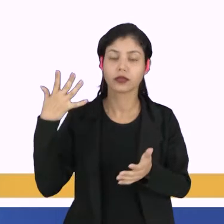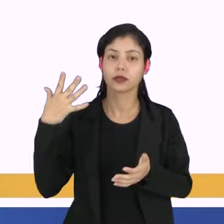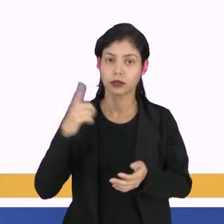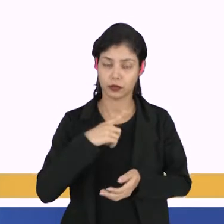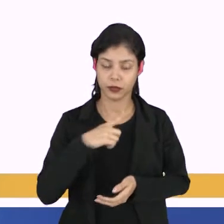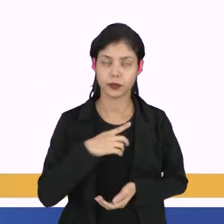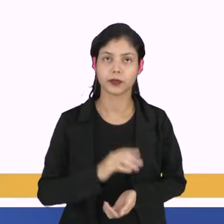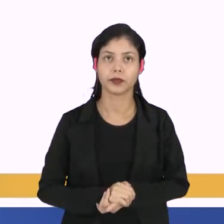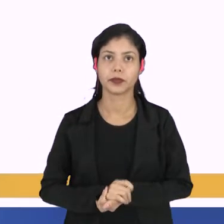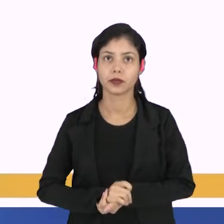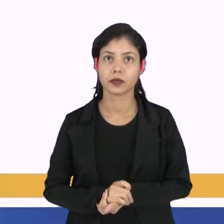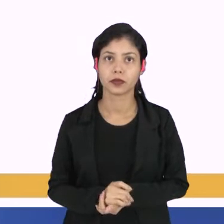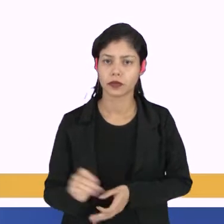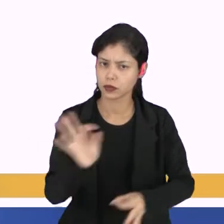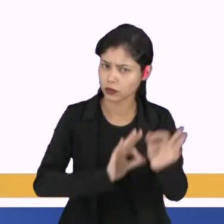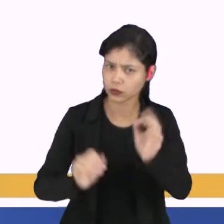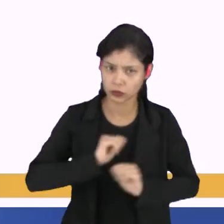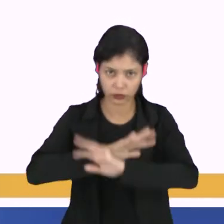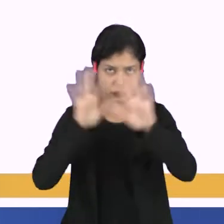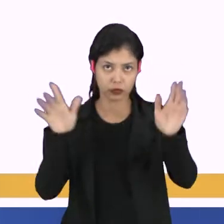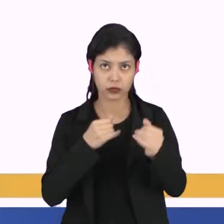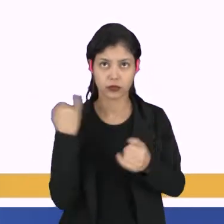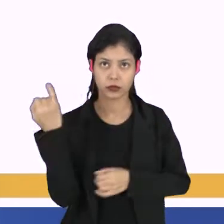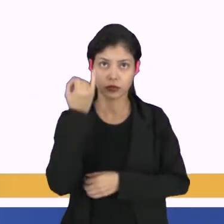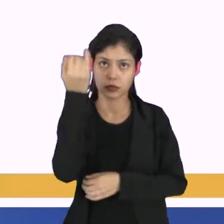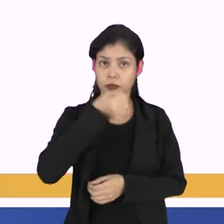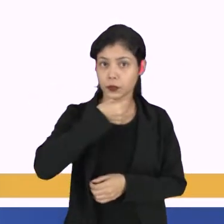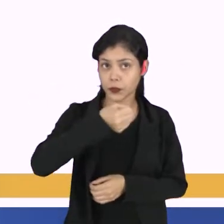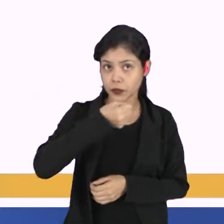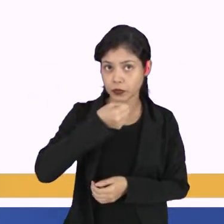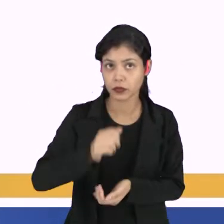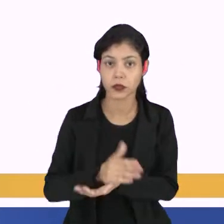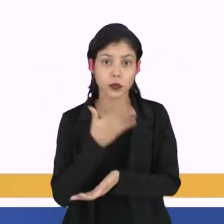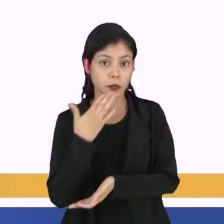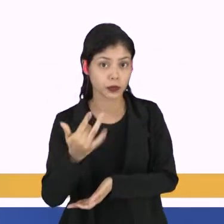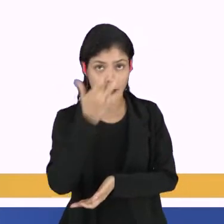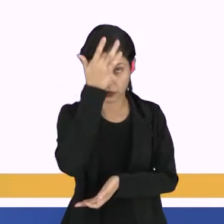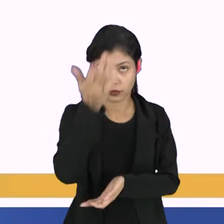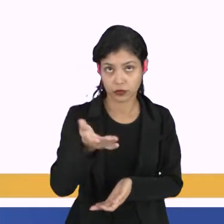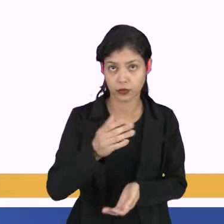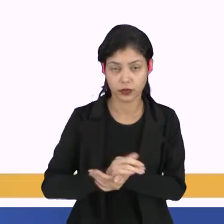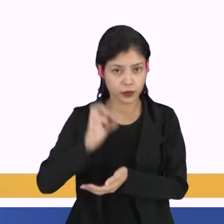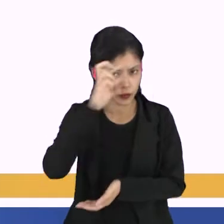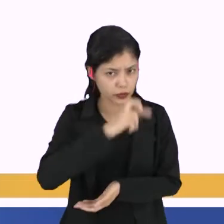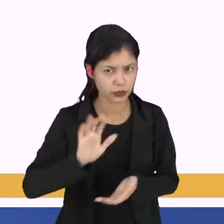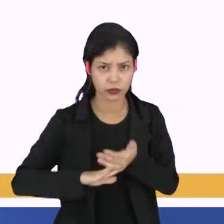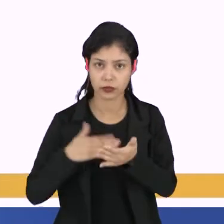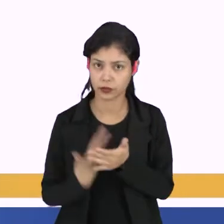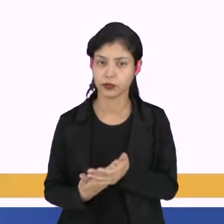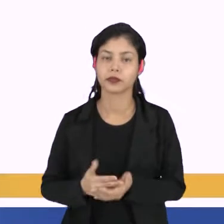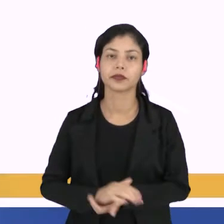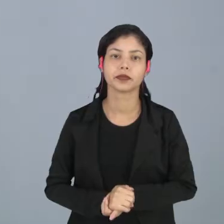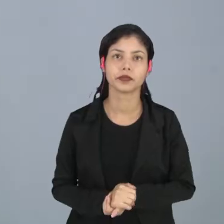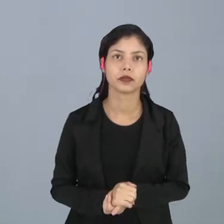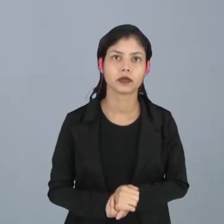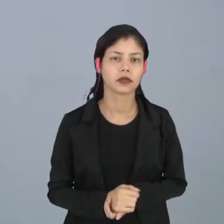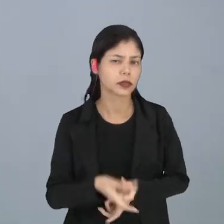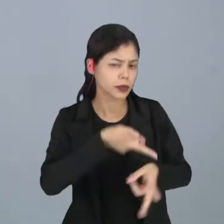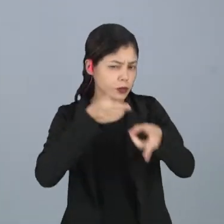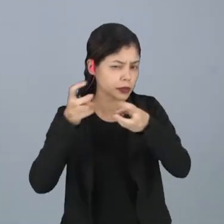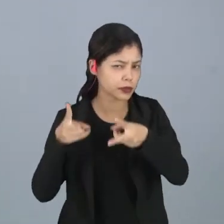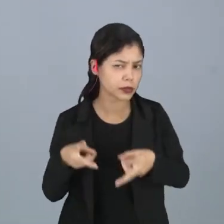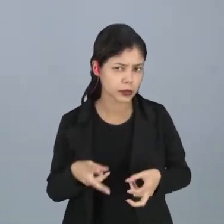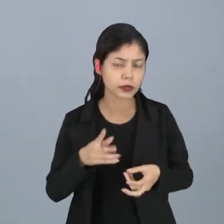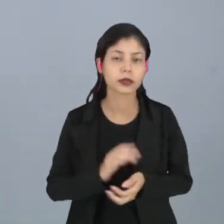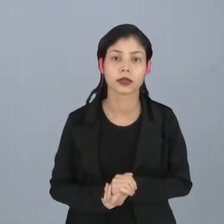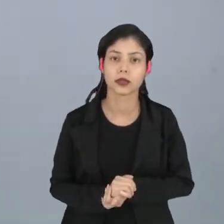citados. A organização é clara e objetiva dos dados da entrevista, facilitando a análise e a interpretação. Então percebam que